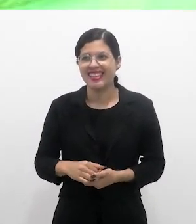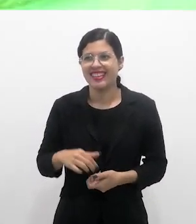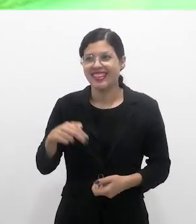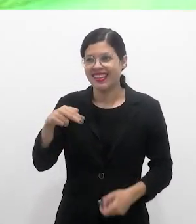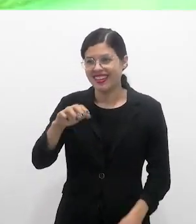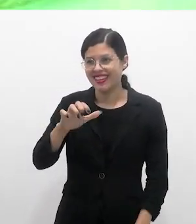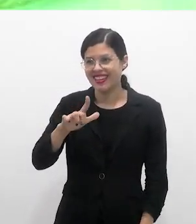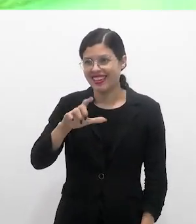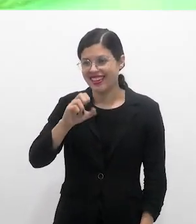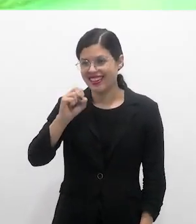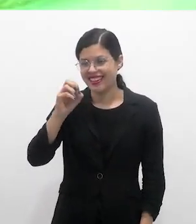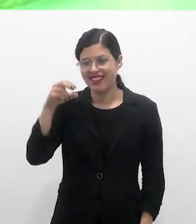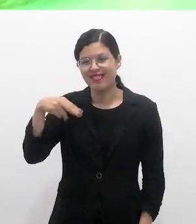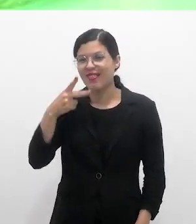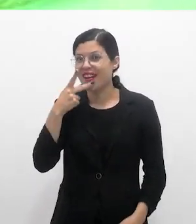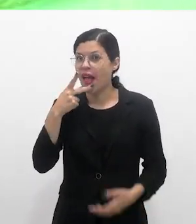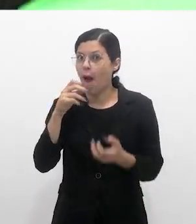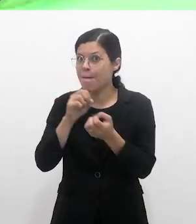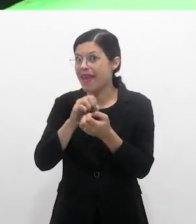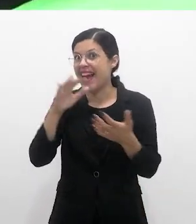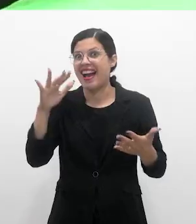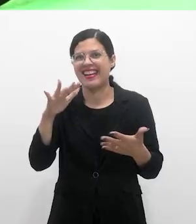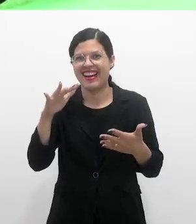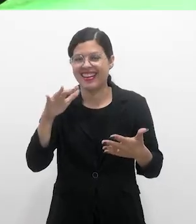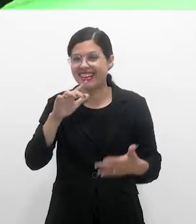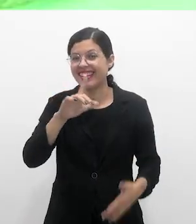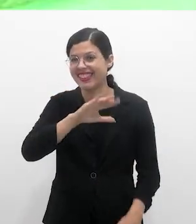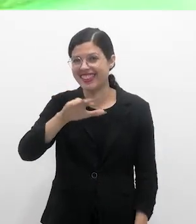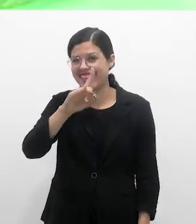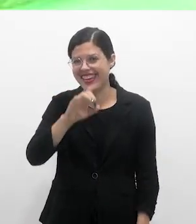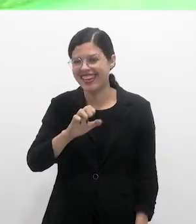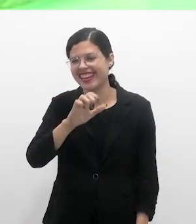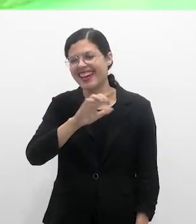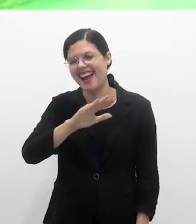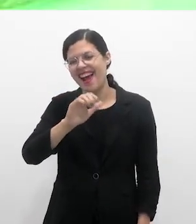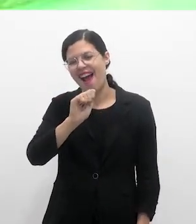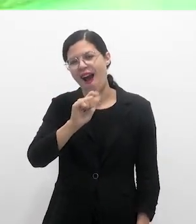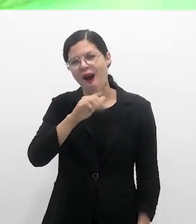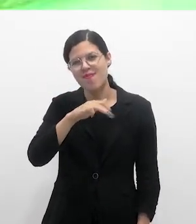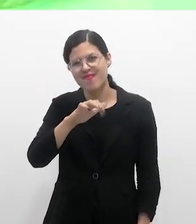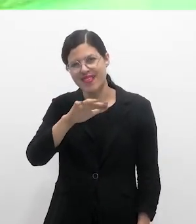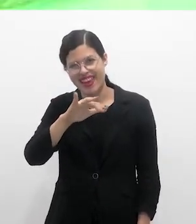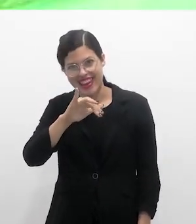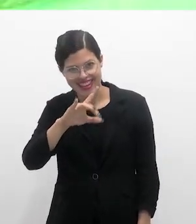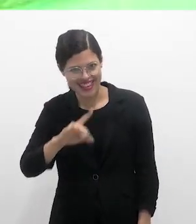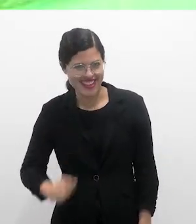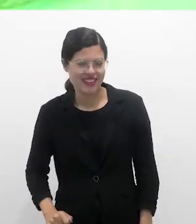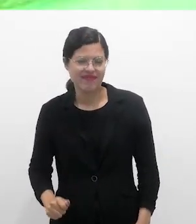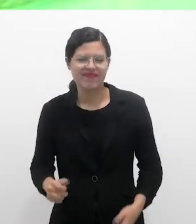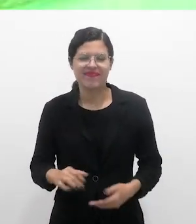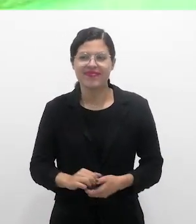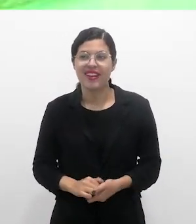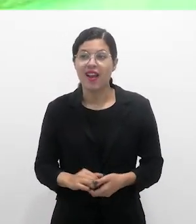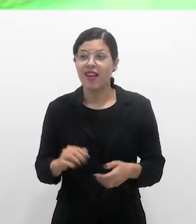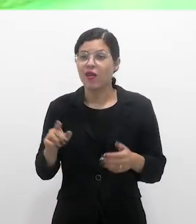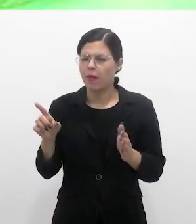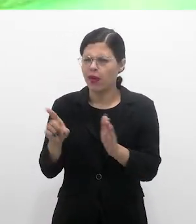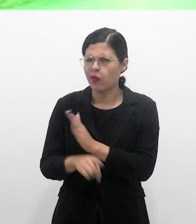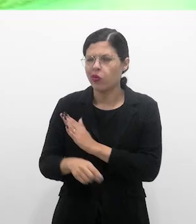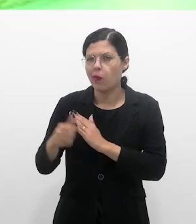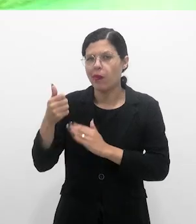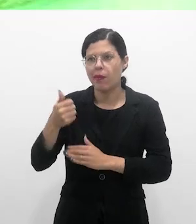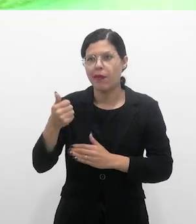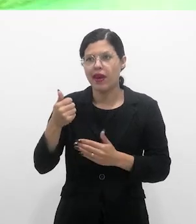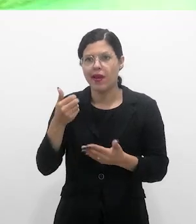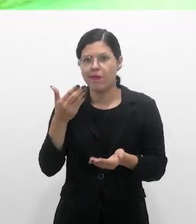Rodrigues, sobrenatural de Almeida. Isso aí. Que tem ele aqui na exposição. Isso aí. Mas eu pergunto para você, foi a primeira derrota